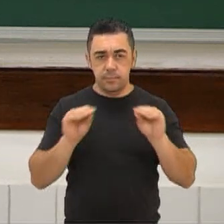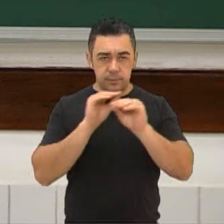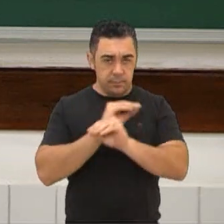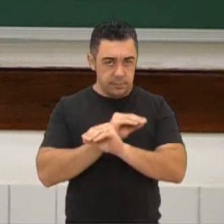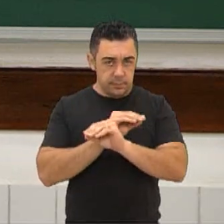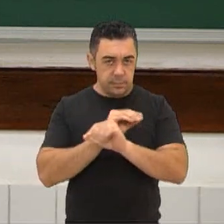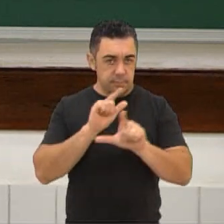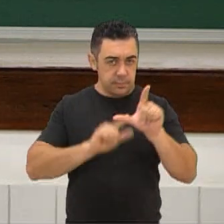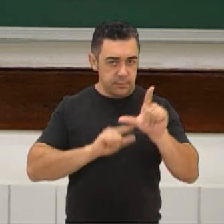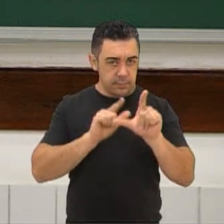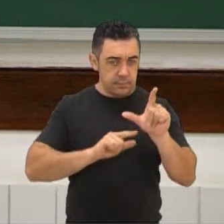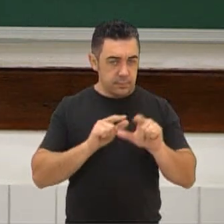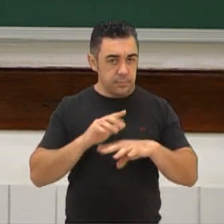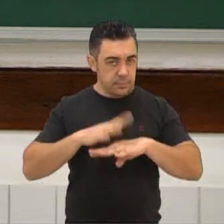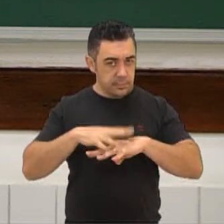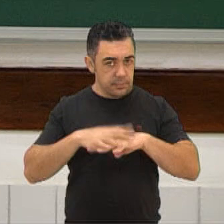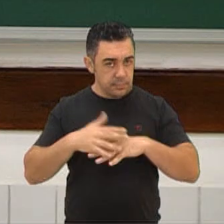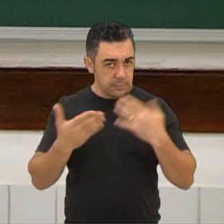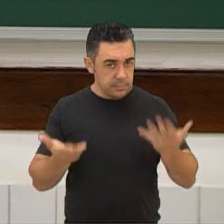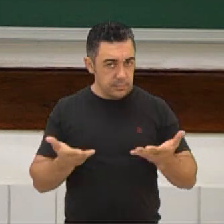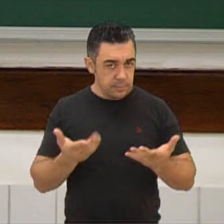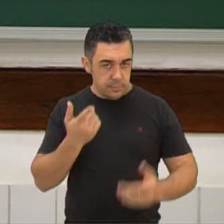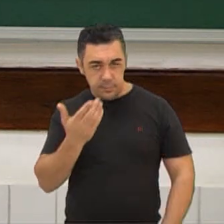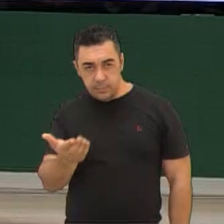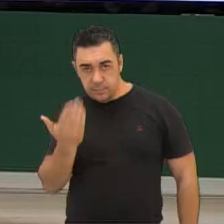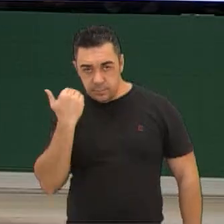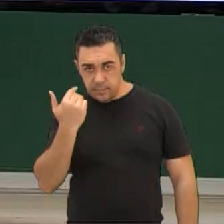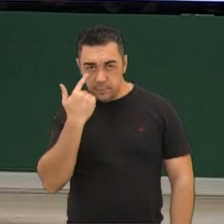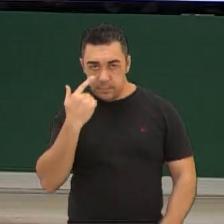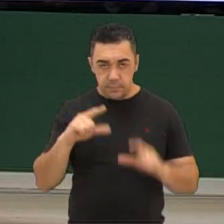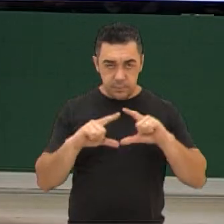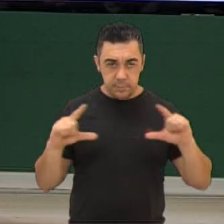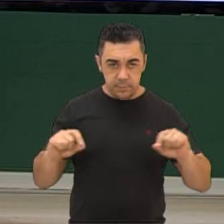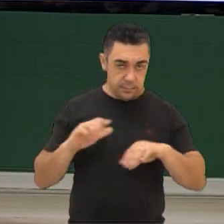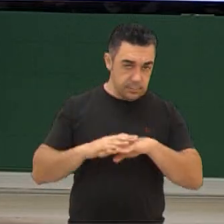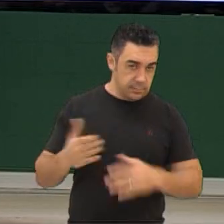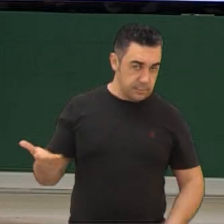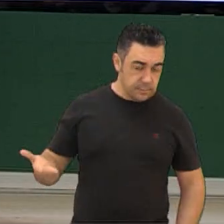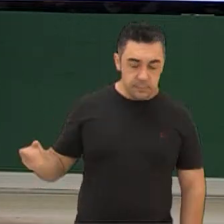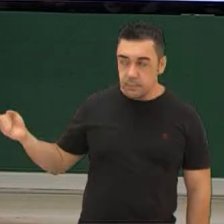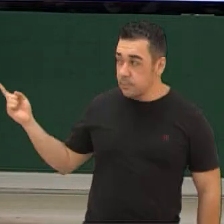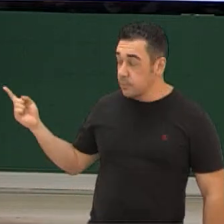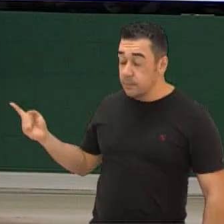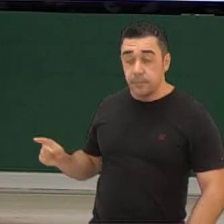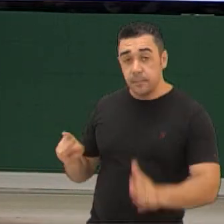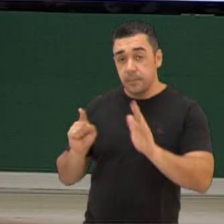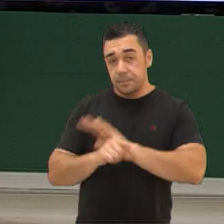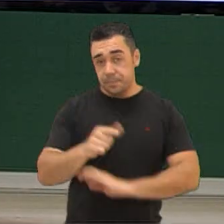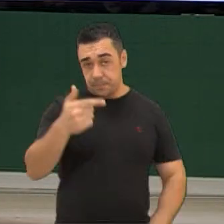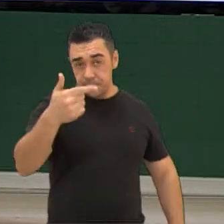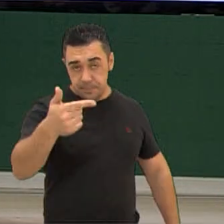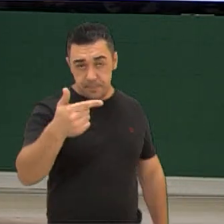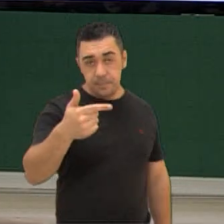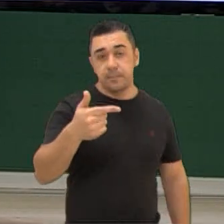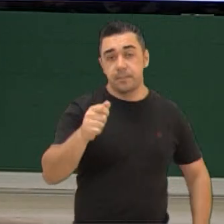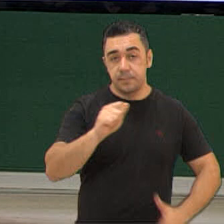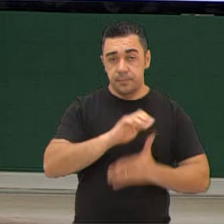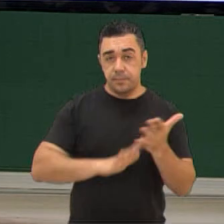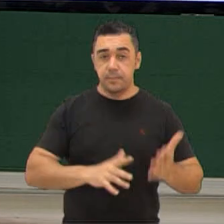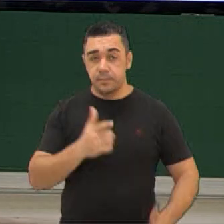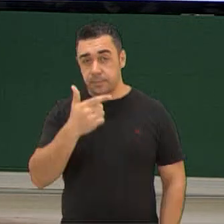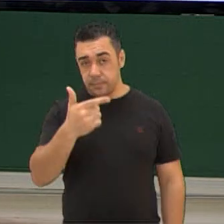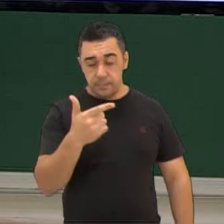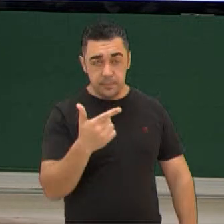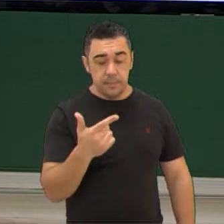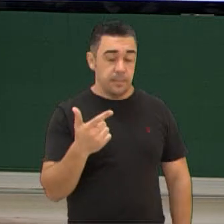no simbologia matemática? Vem com o professor, vamos conferir aqui, ó. A pergunta 2, o exercício 2, ele passa